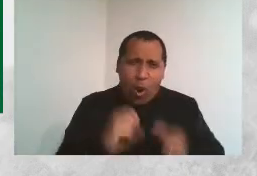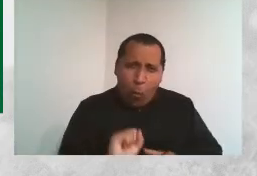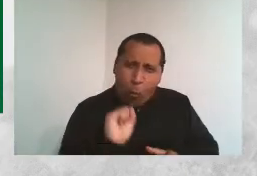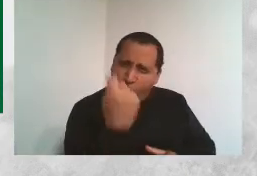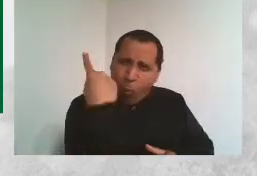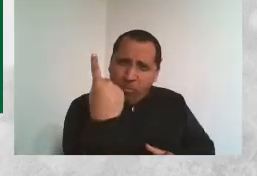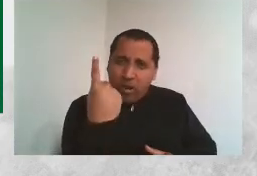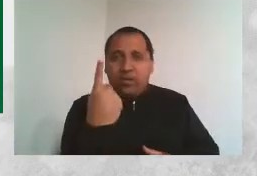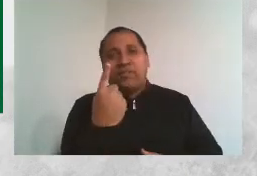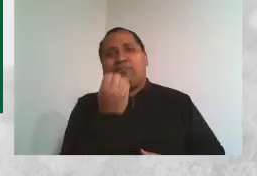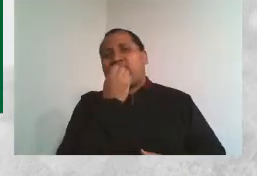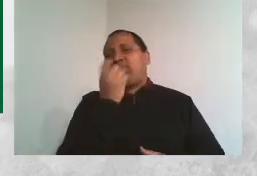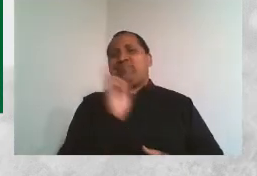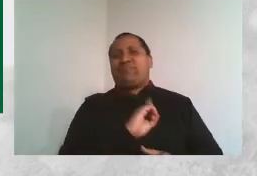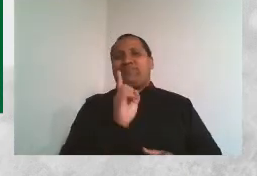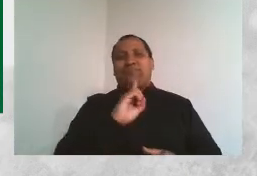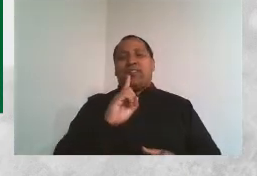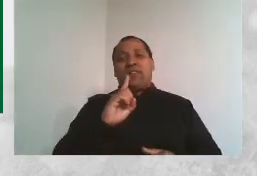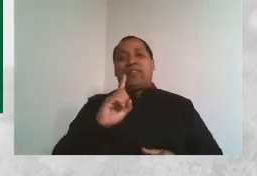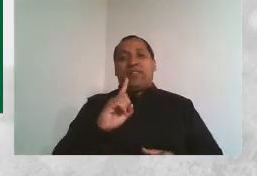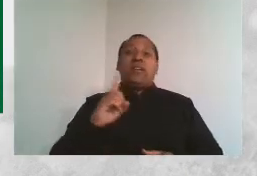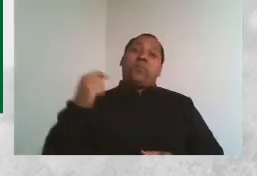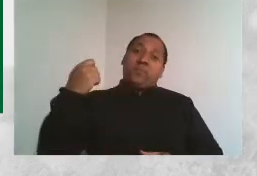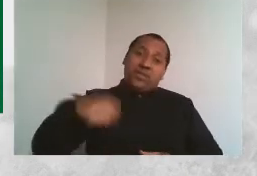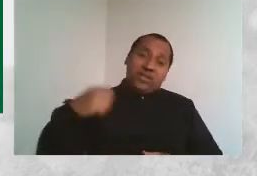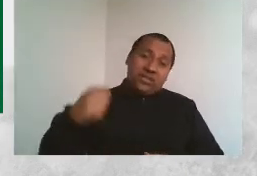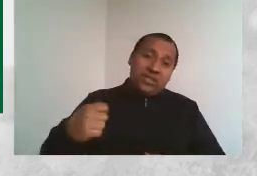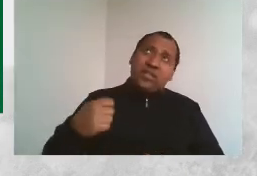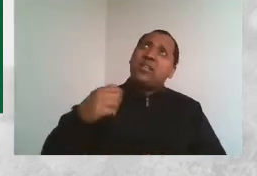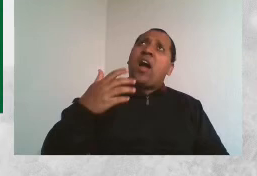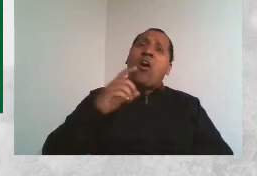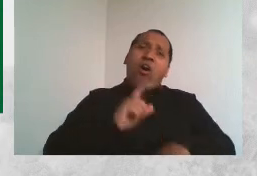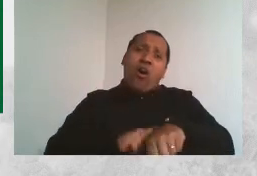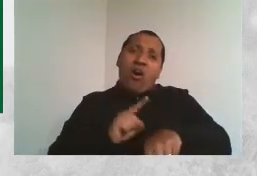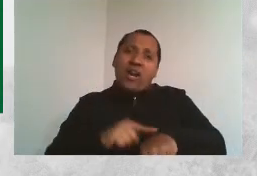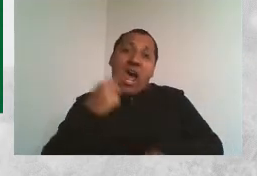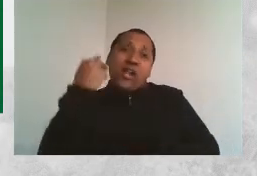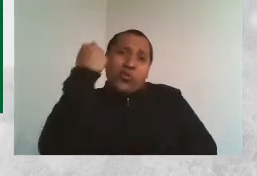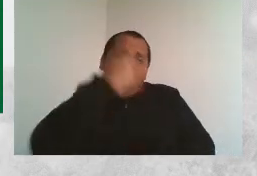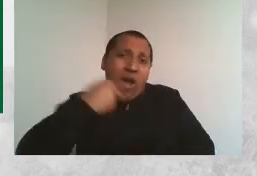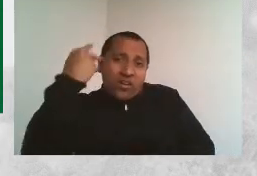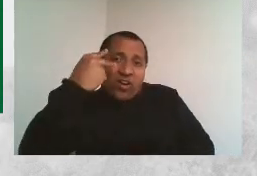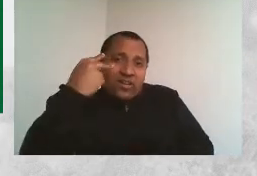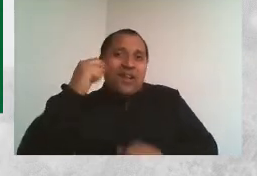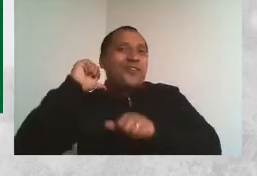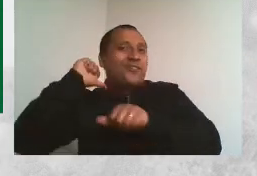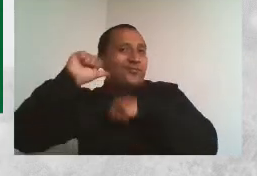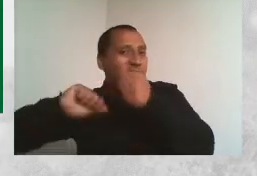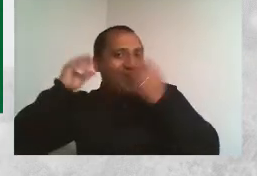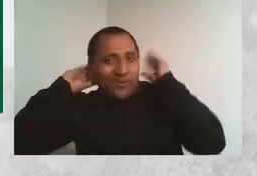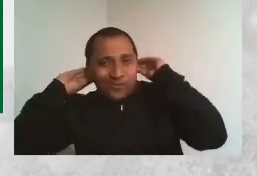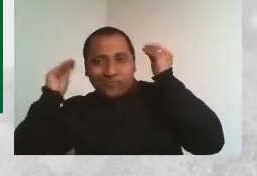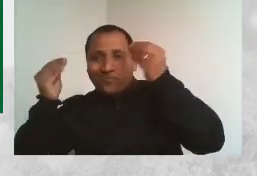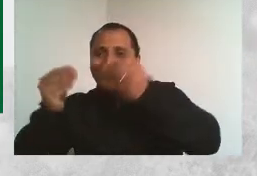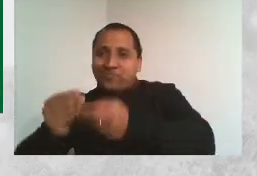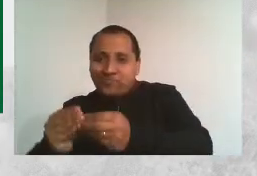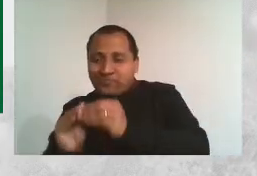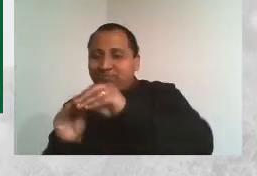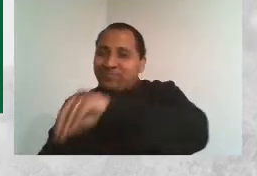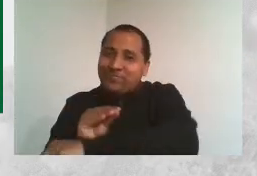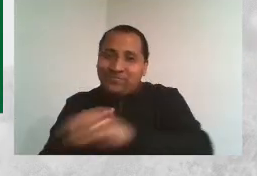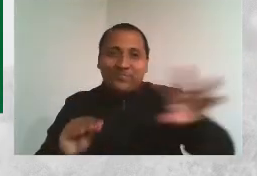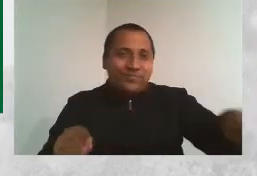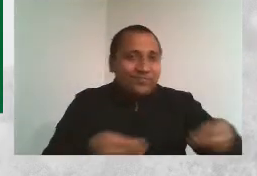no máximo, de 2 a 3 horas. Mais do que isso, a minha máscara ela vai ficando úmida por causa do meu